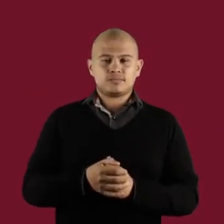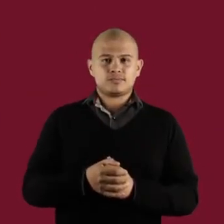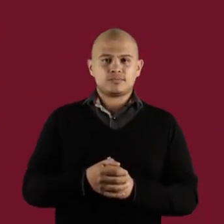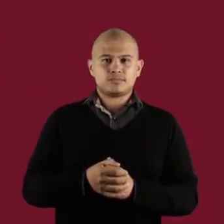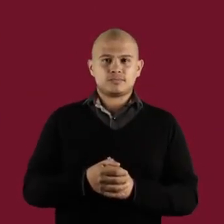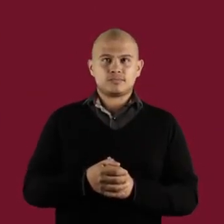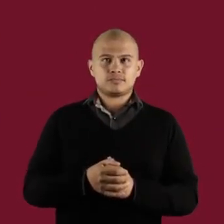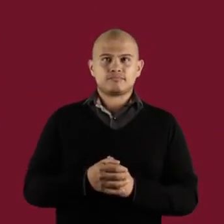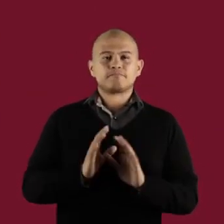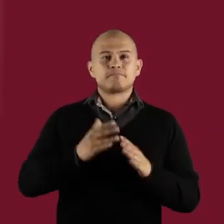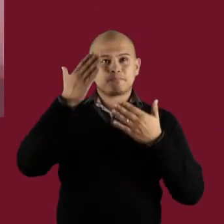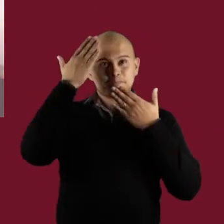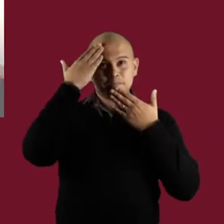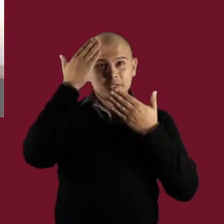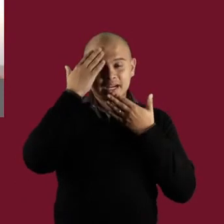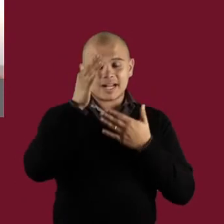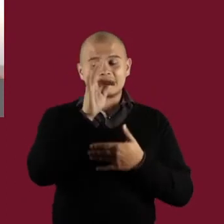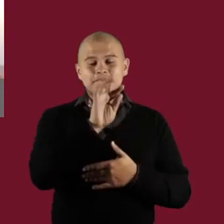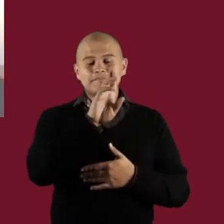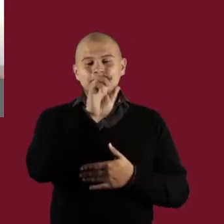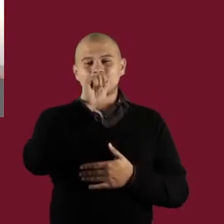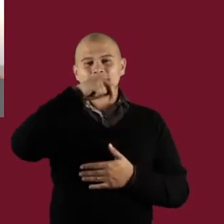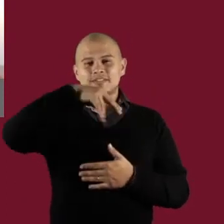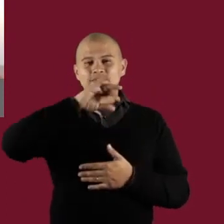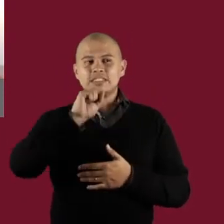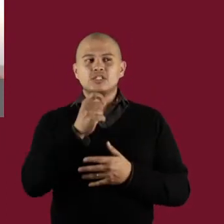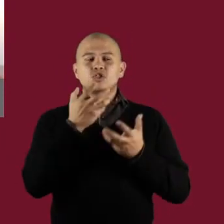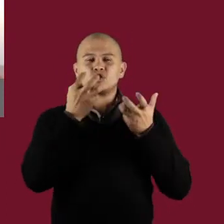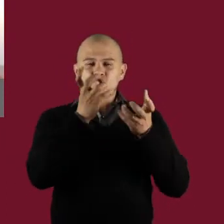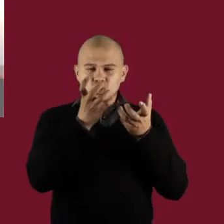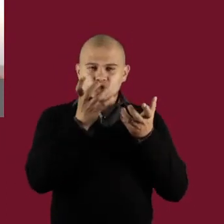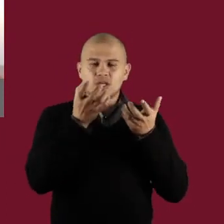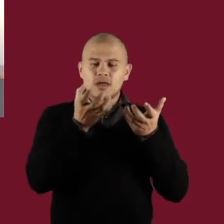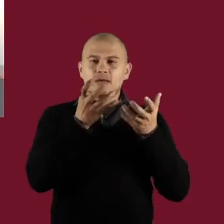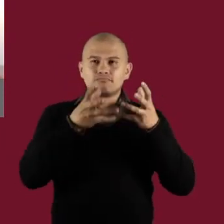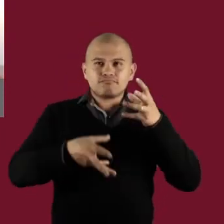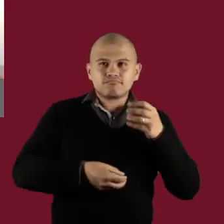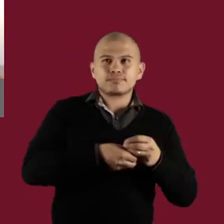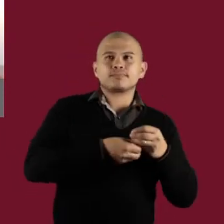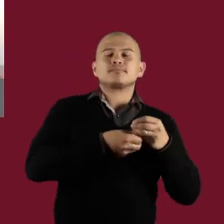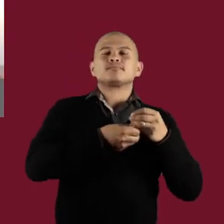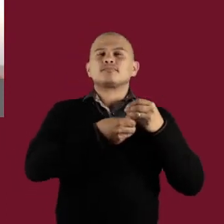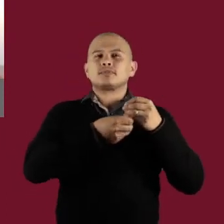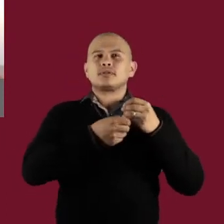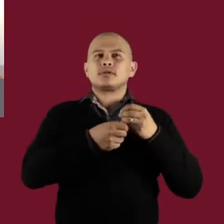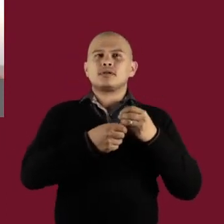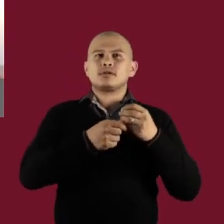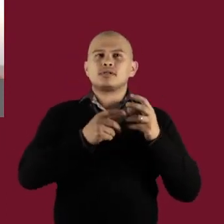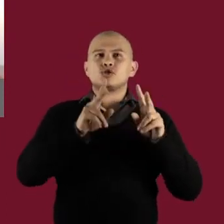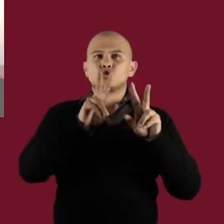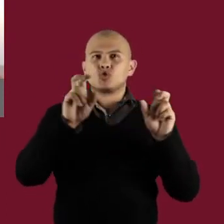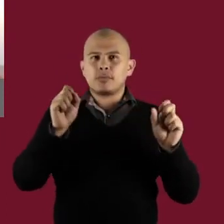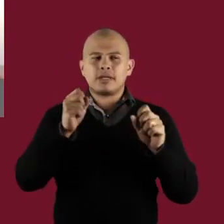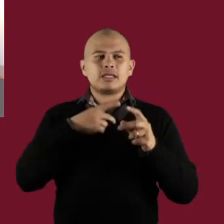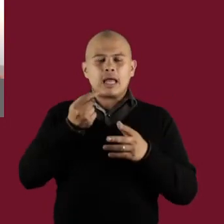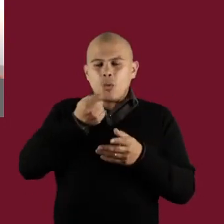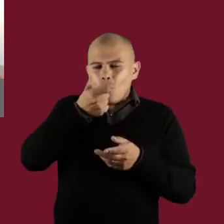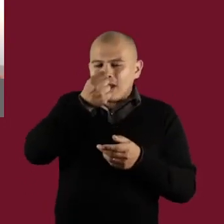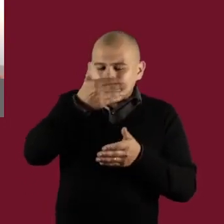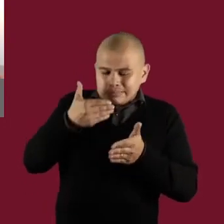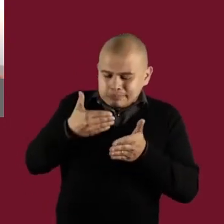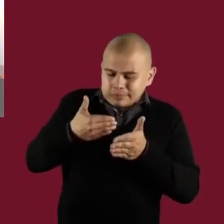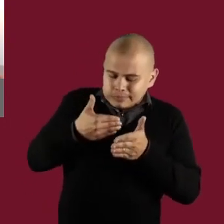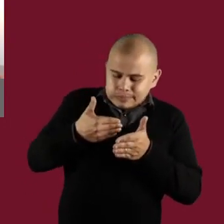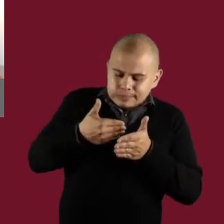Não, obrigada, Francis. E eu só gostaria de dizer que essa questão de estar mais perto, né, do